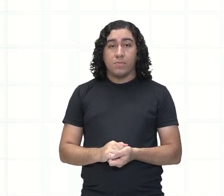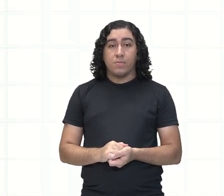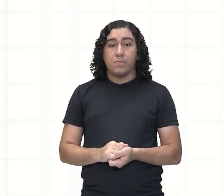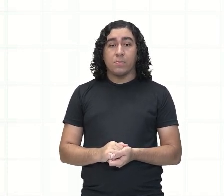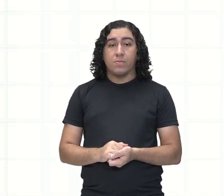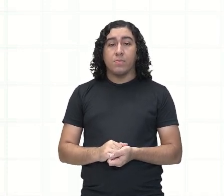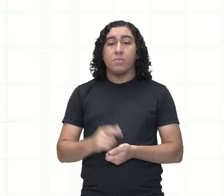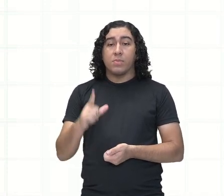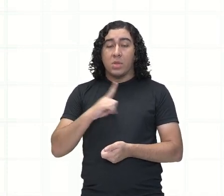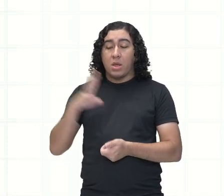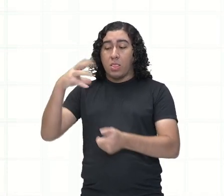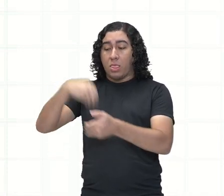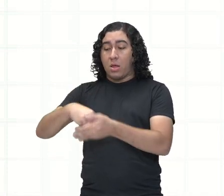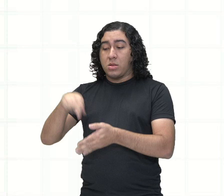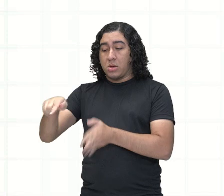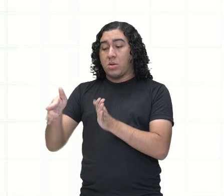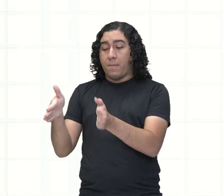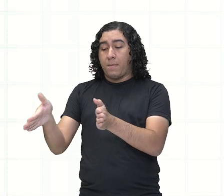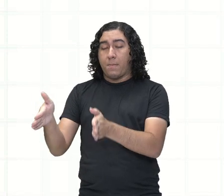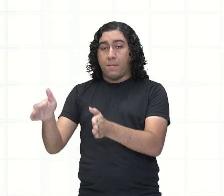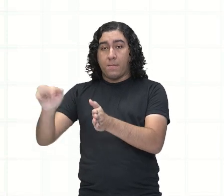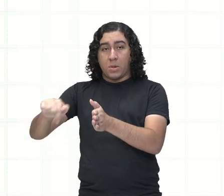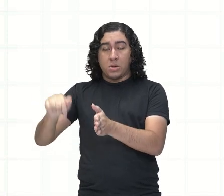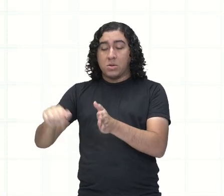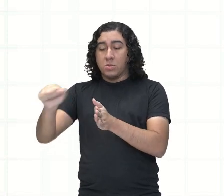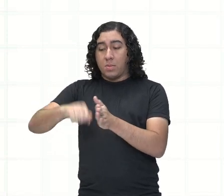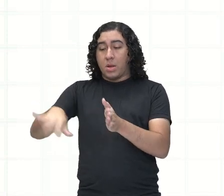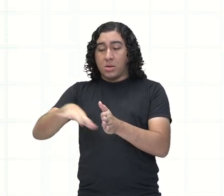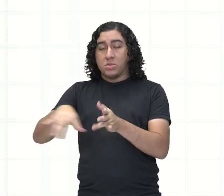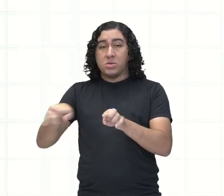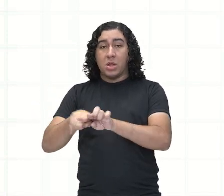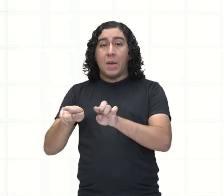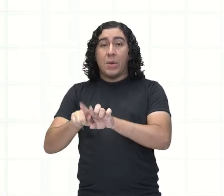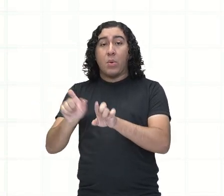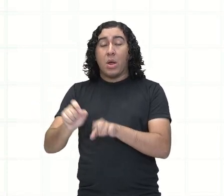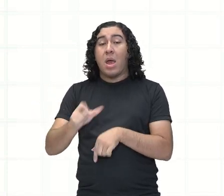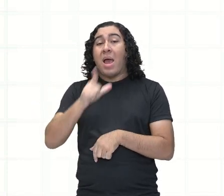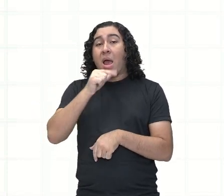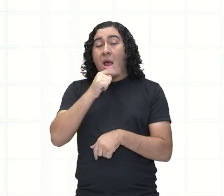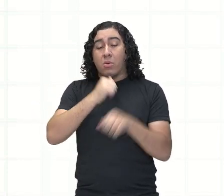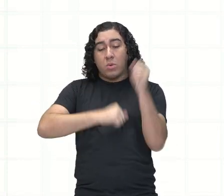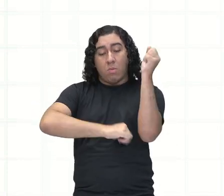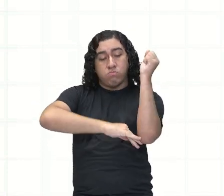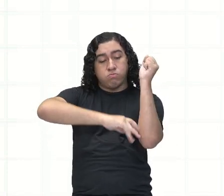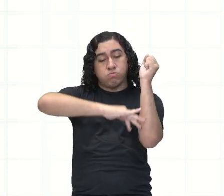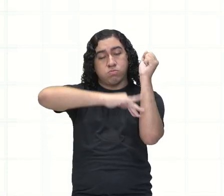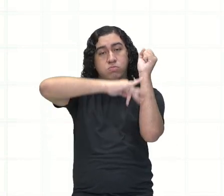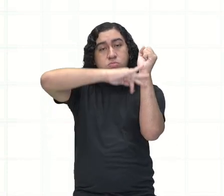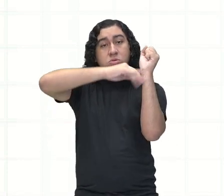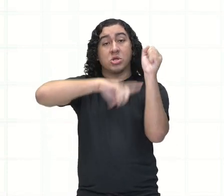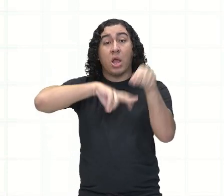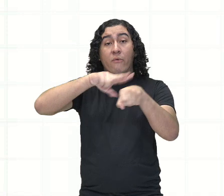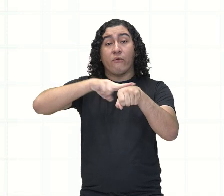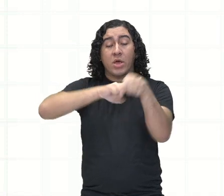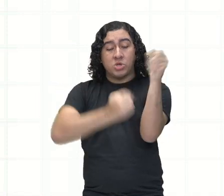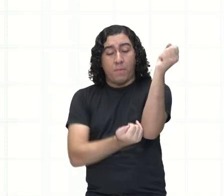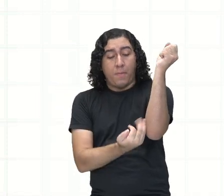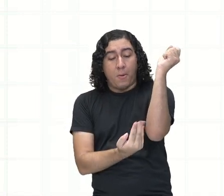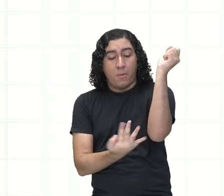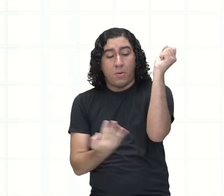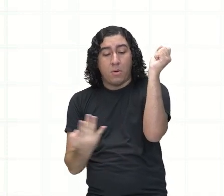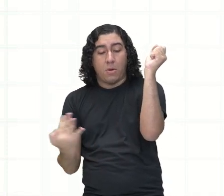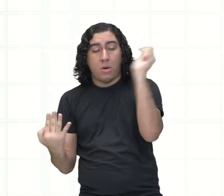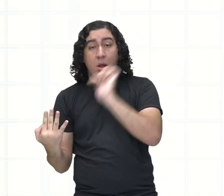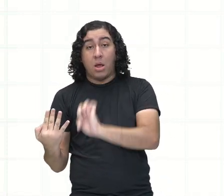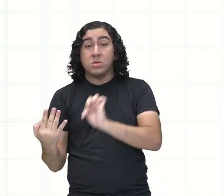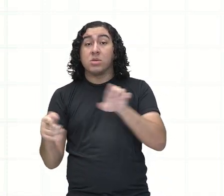plantas, e também algas, né, que estão ali no ambiente aquático, elas também vão